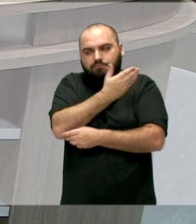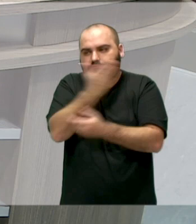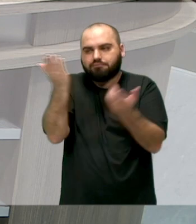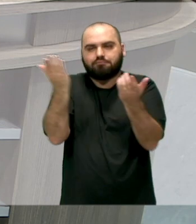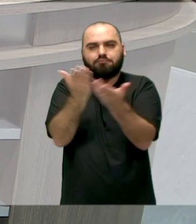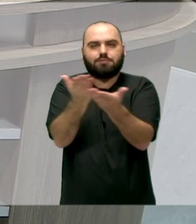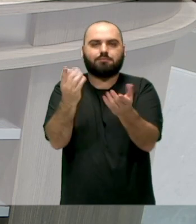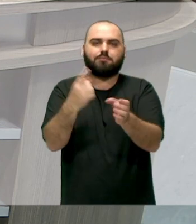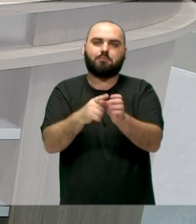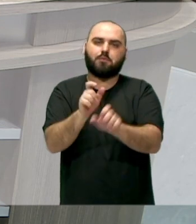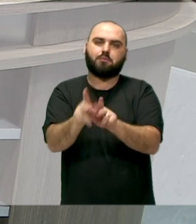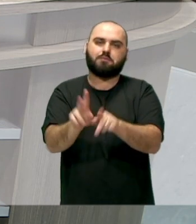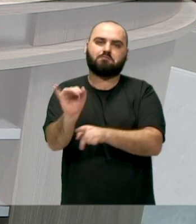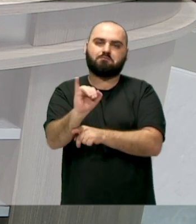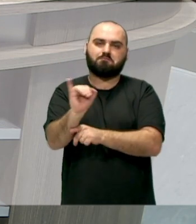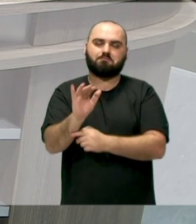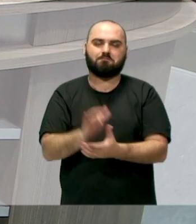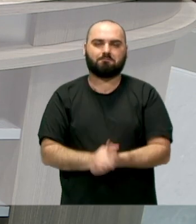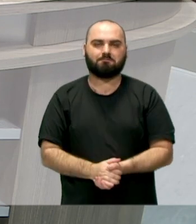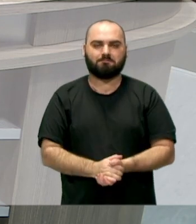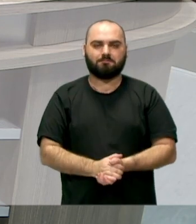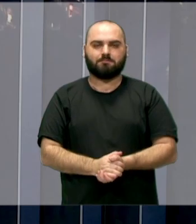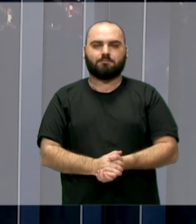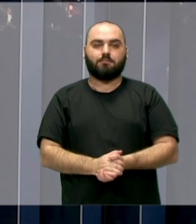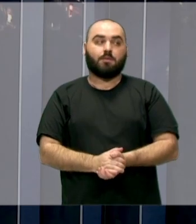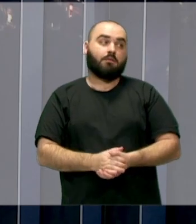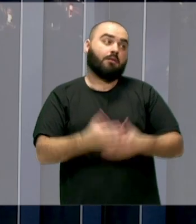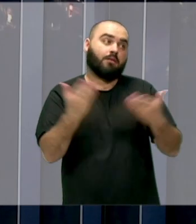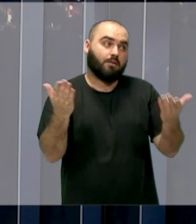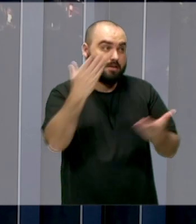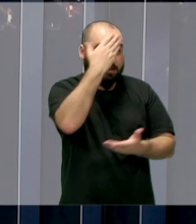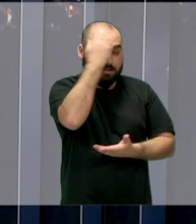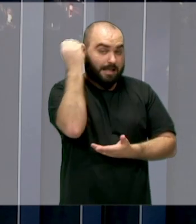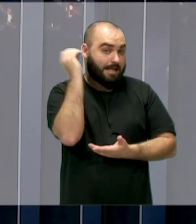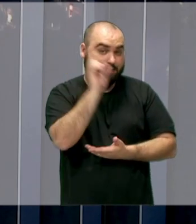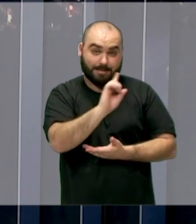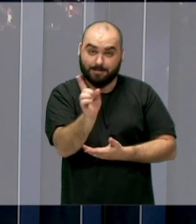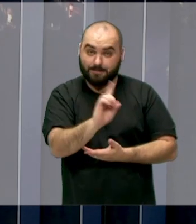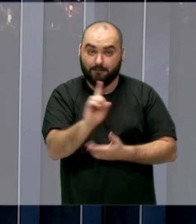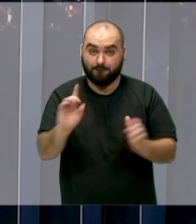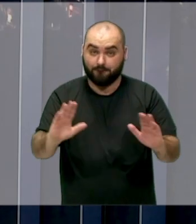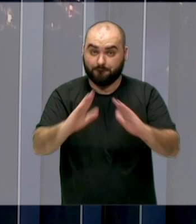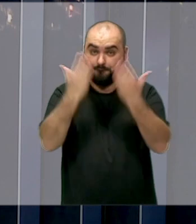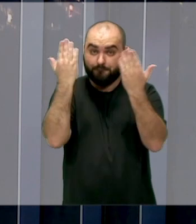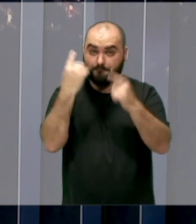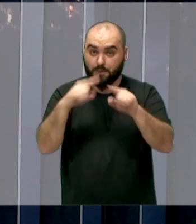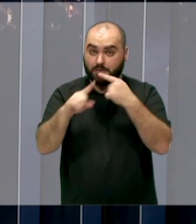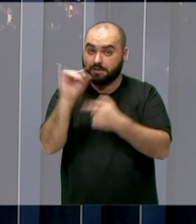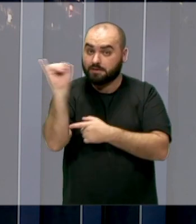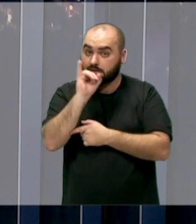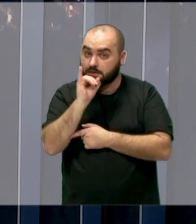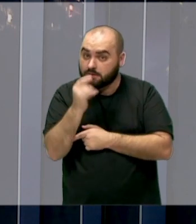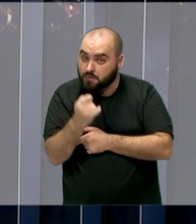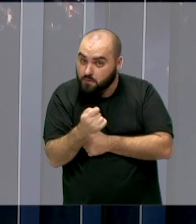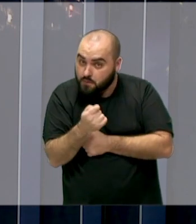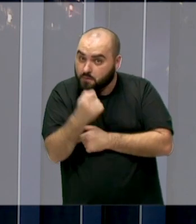uma maravilha. Então, não esqueça, Festival de Música de Itajaí está aí, está na beirinha.